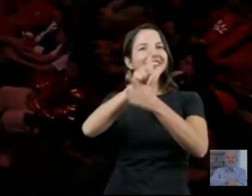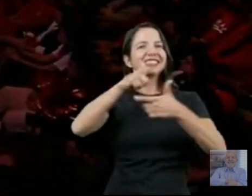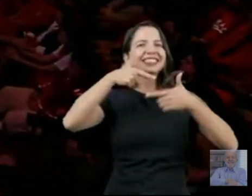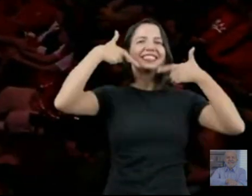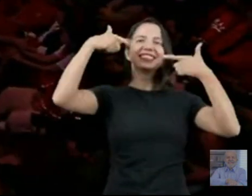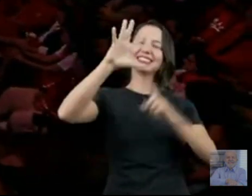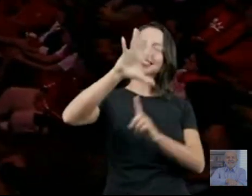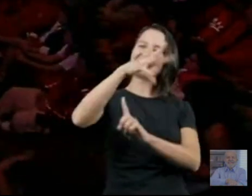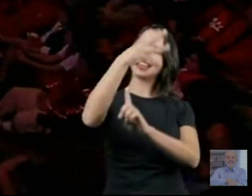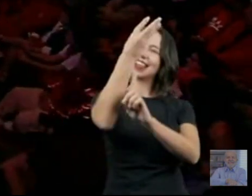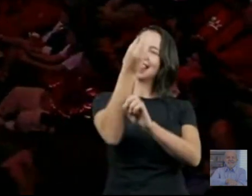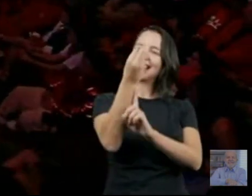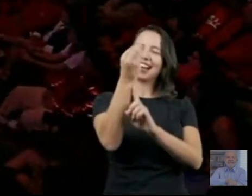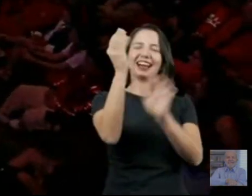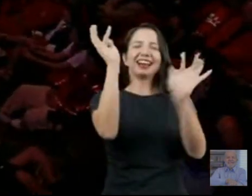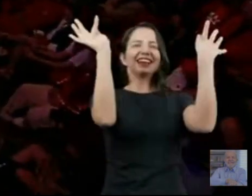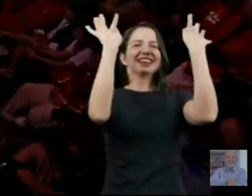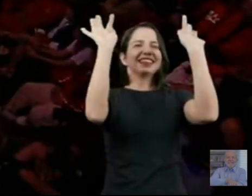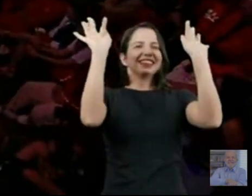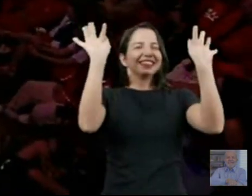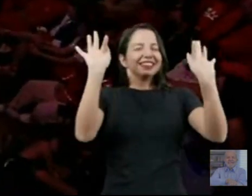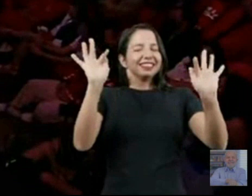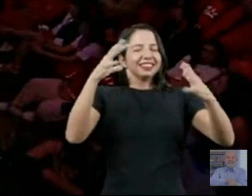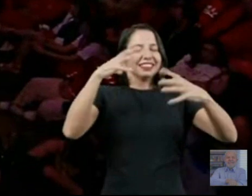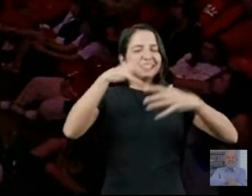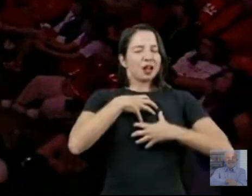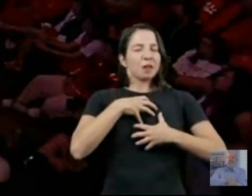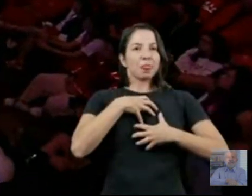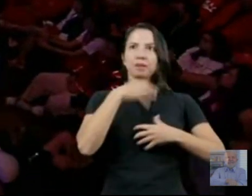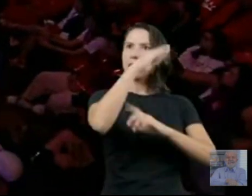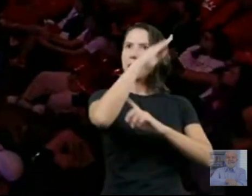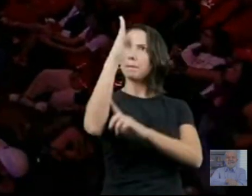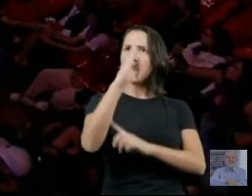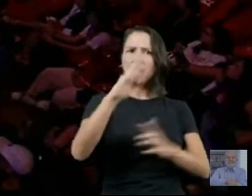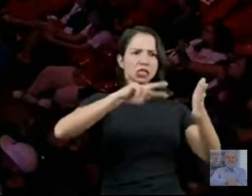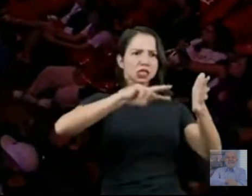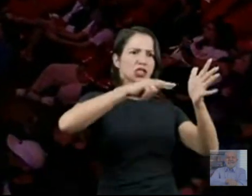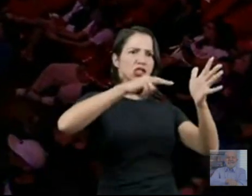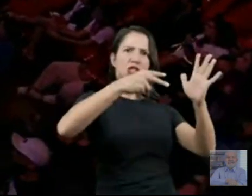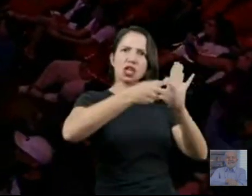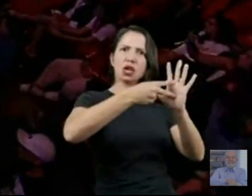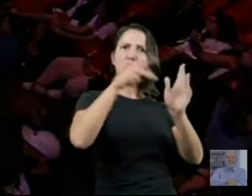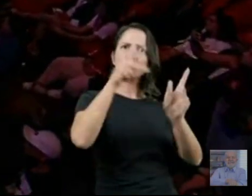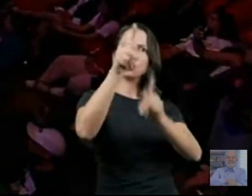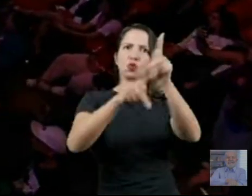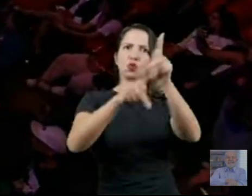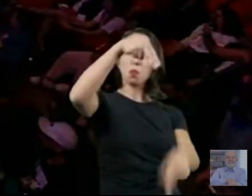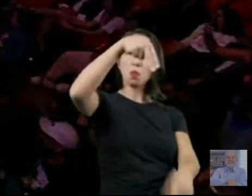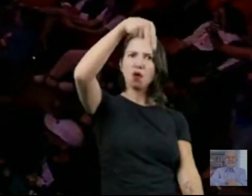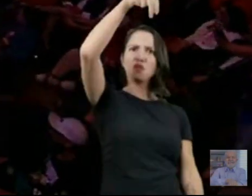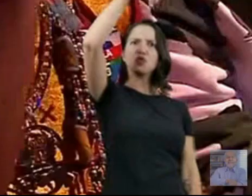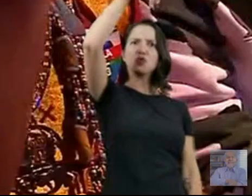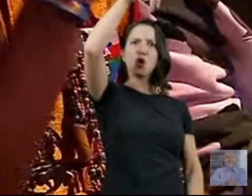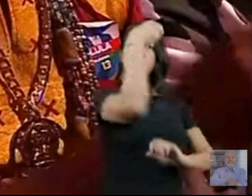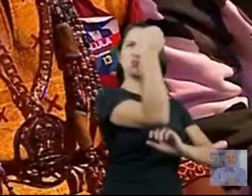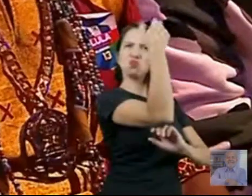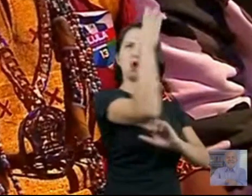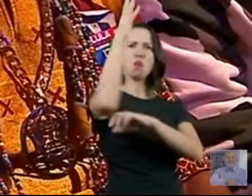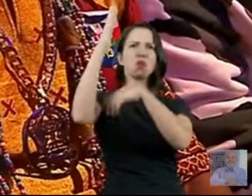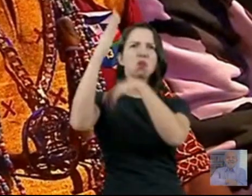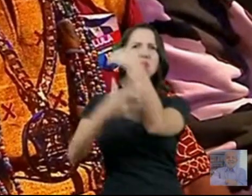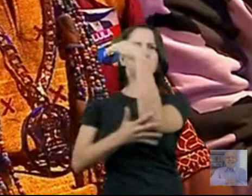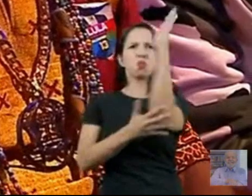da exuberante floresta, da viva ancestralidade, dos bois comandando